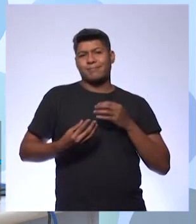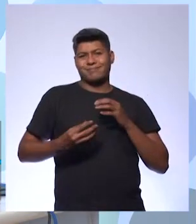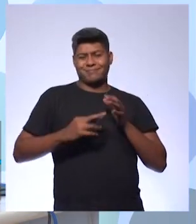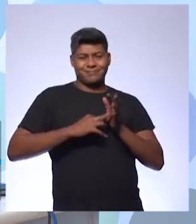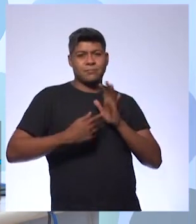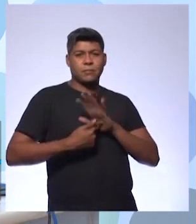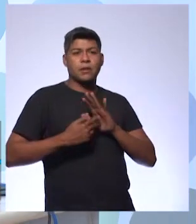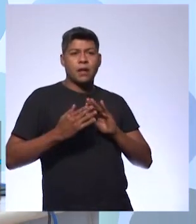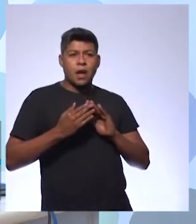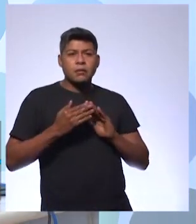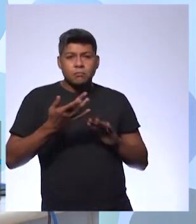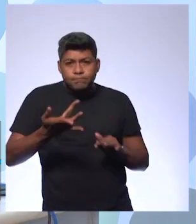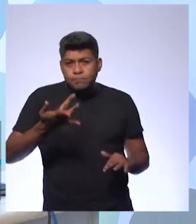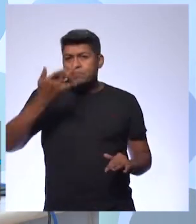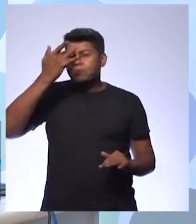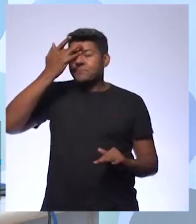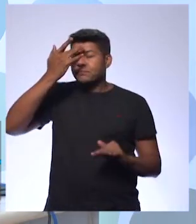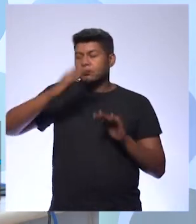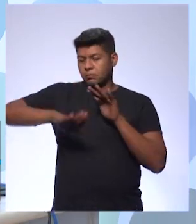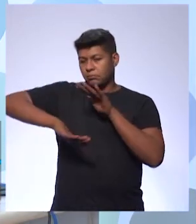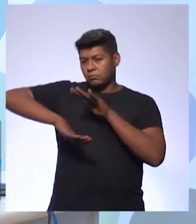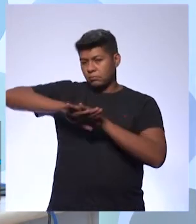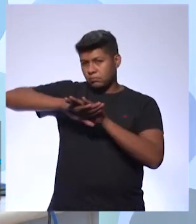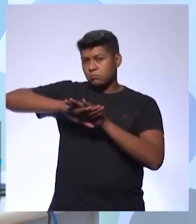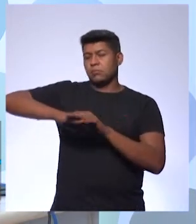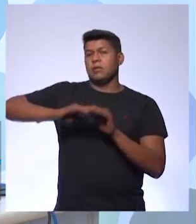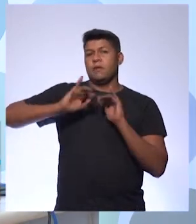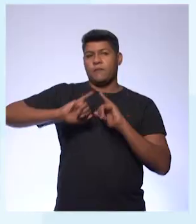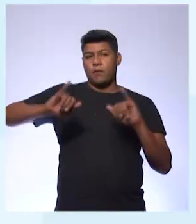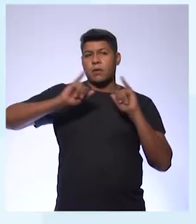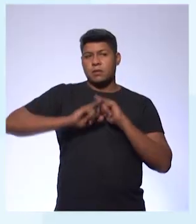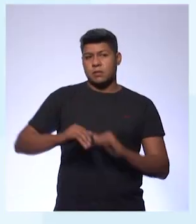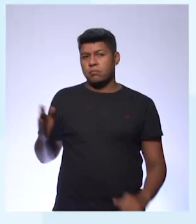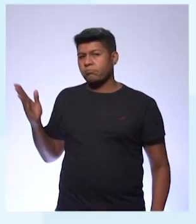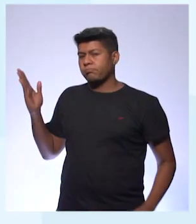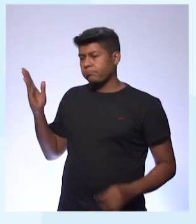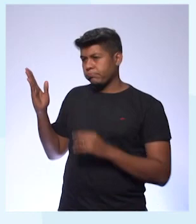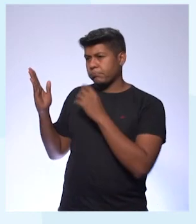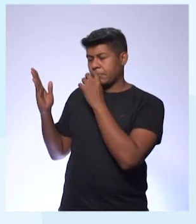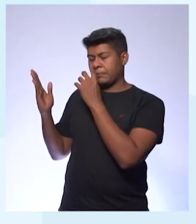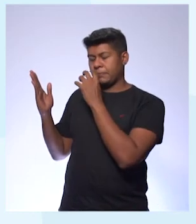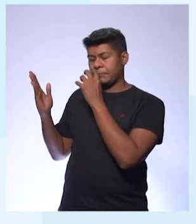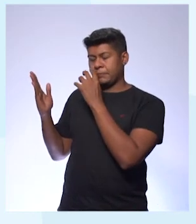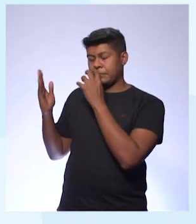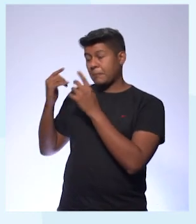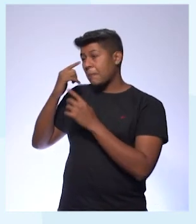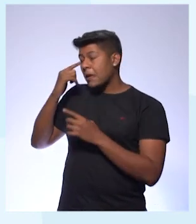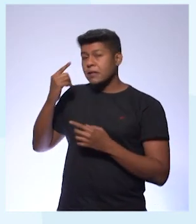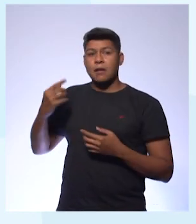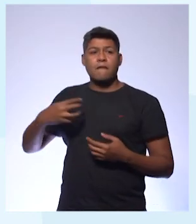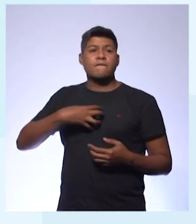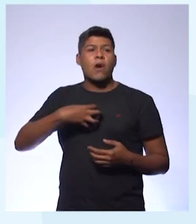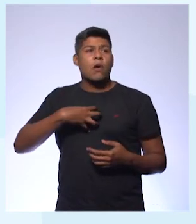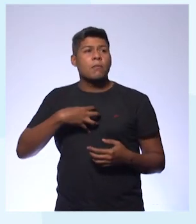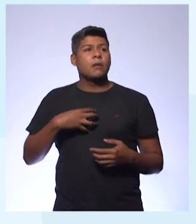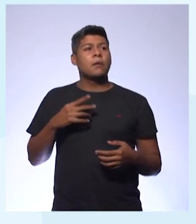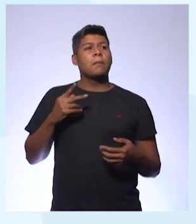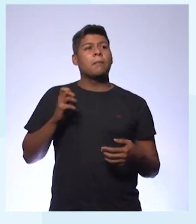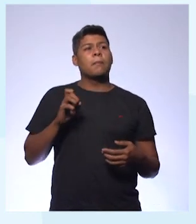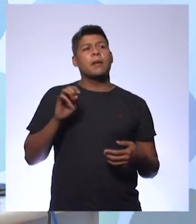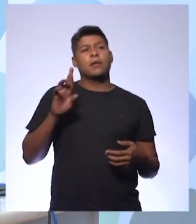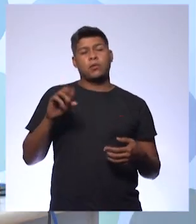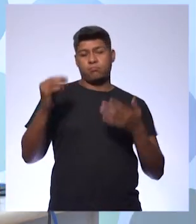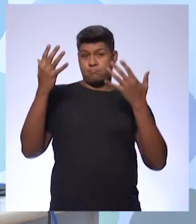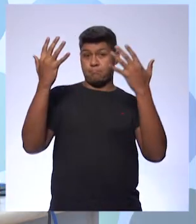casa. Guardem aí essas informações, porque na tela, pensando na forma de um poema. Aliás, ô Pedro,